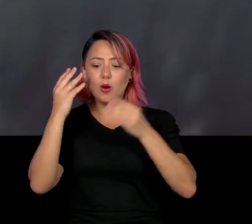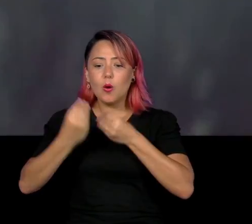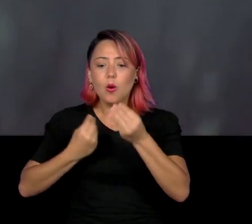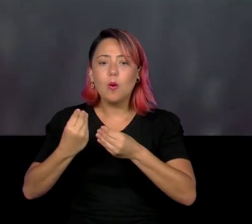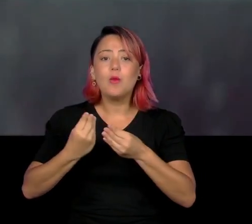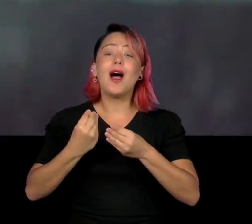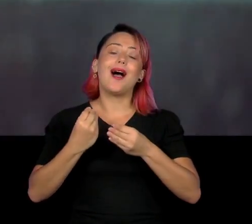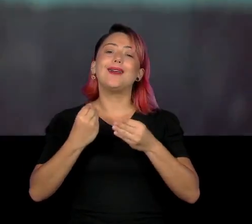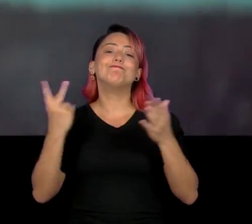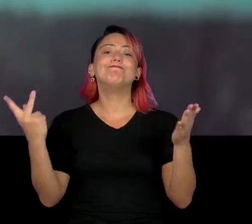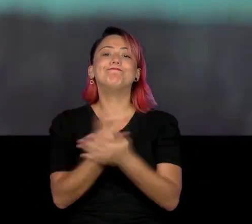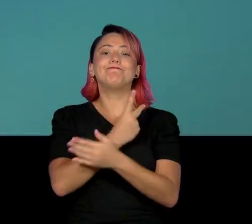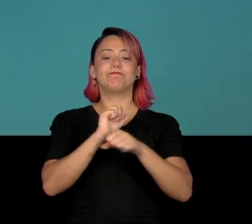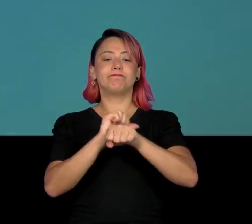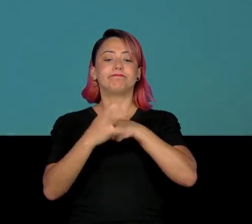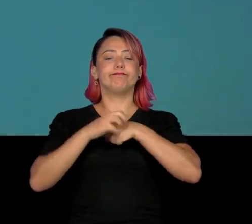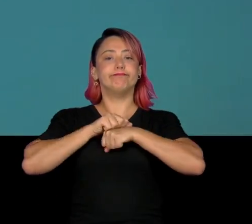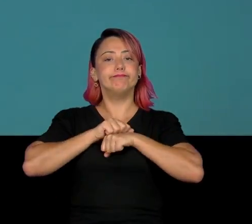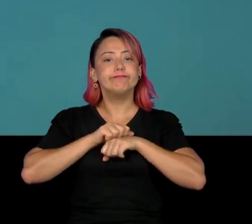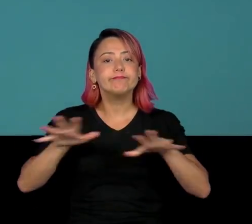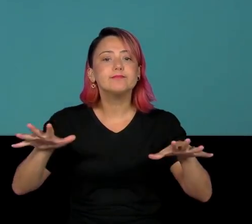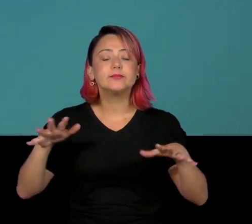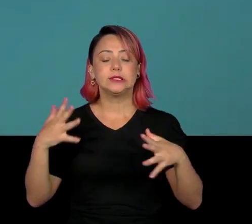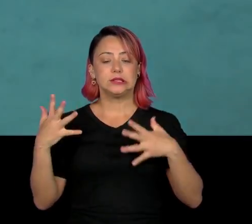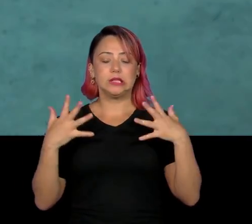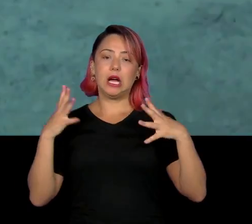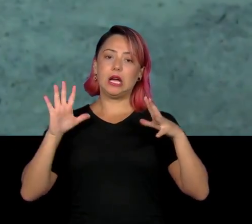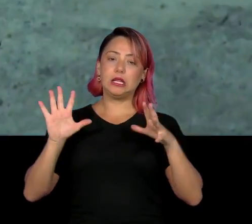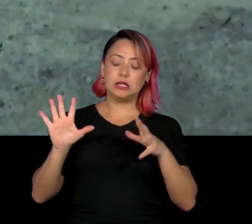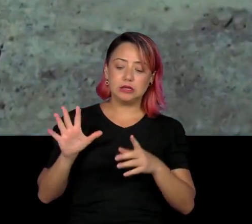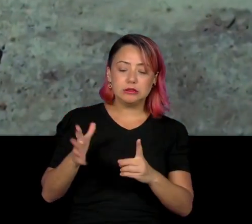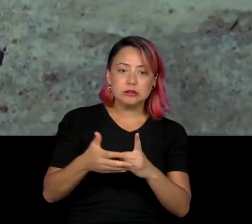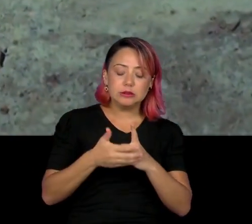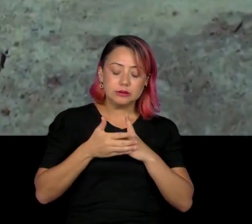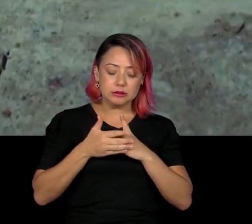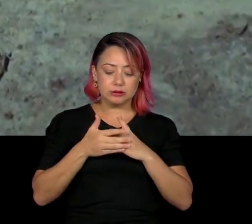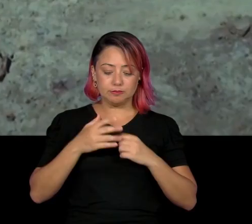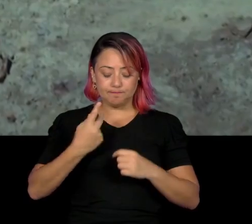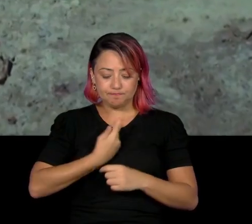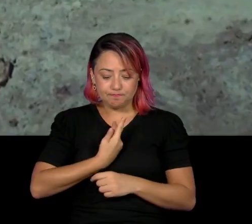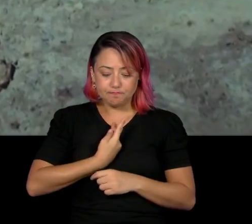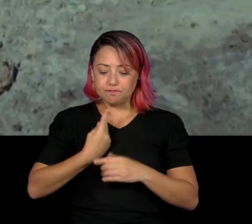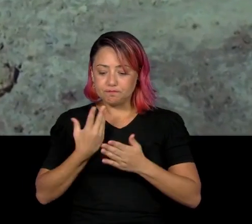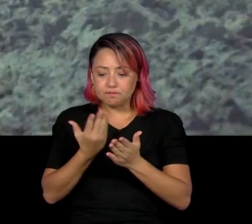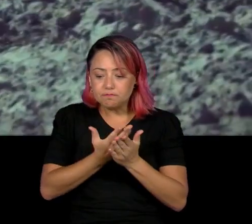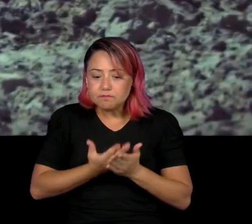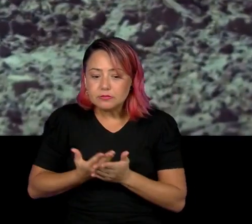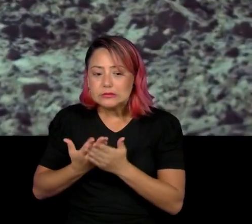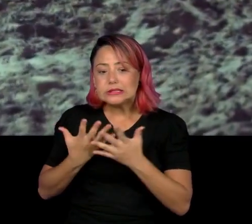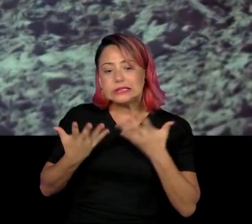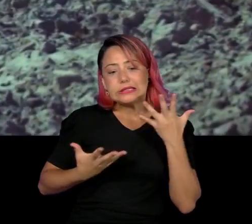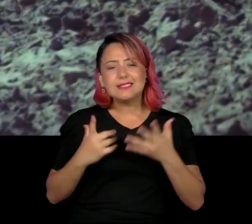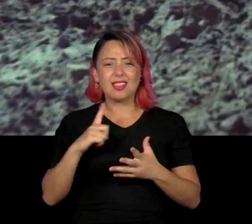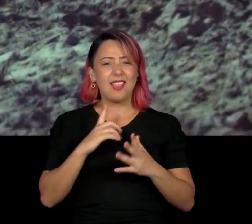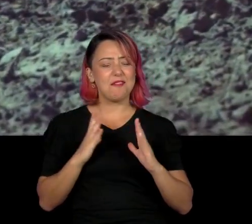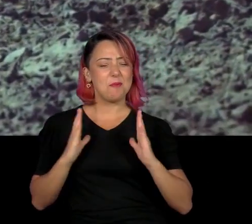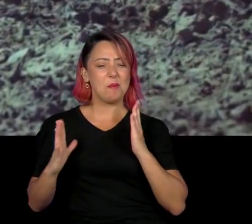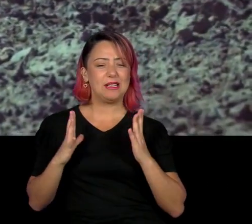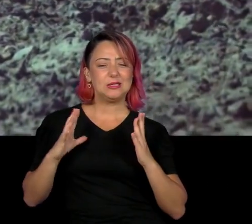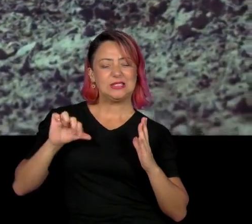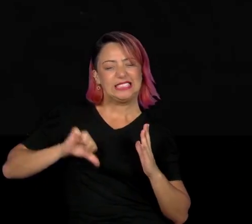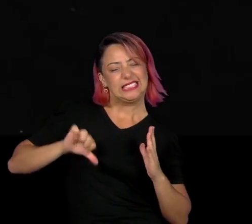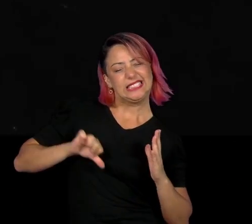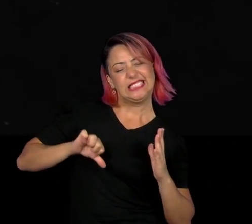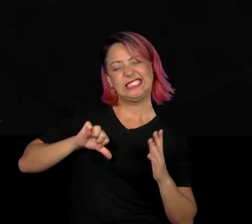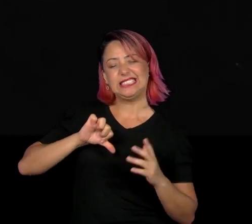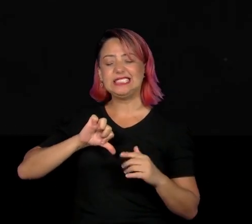passei um tempo, como todo mundo, absorvendo, entendendo o que ia ser. Bateram algumas ondas, umas bad vibes e tal. E aí, nessas